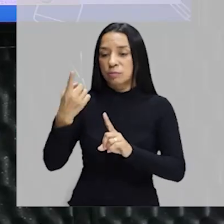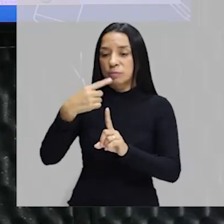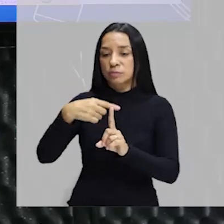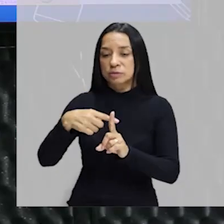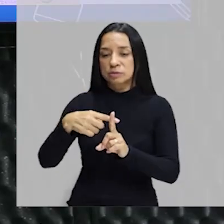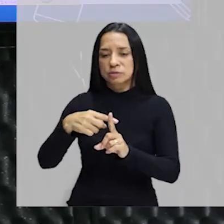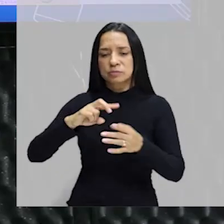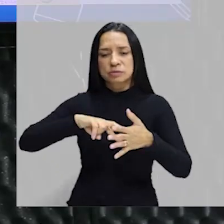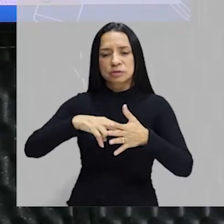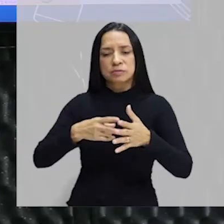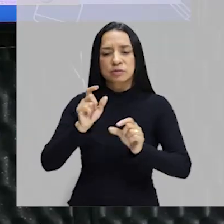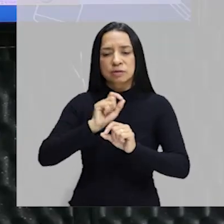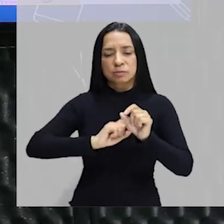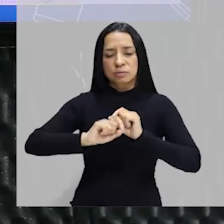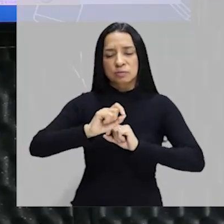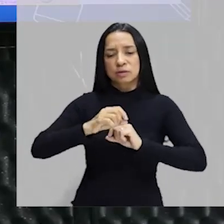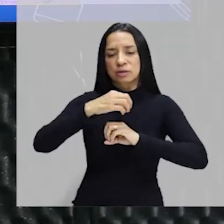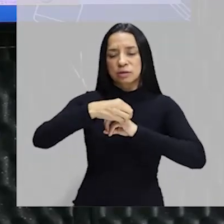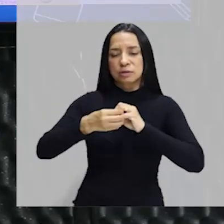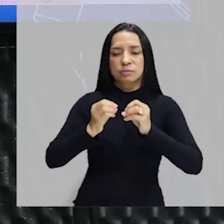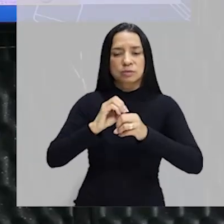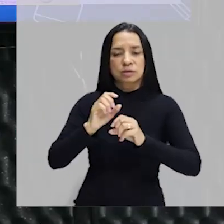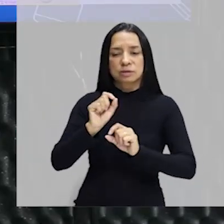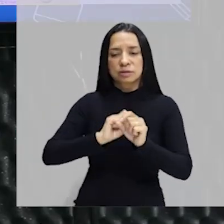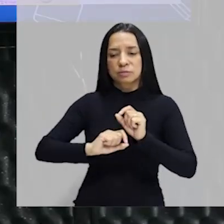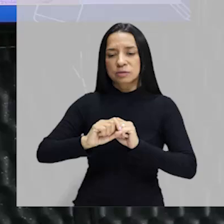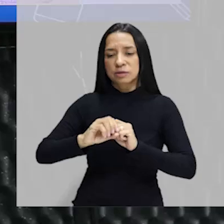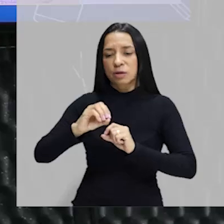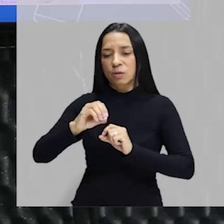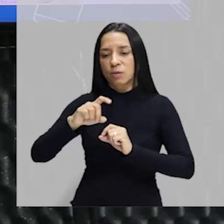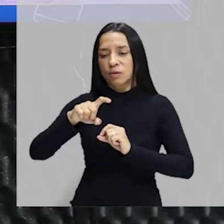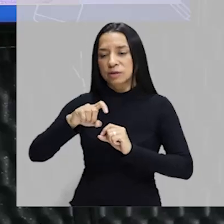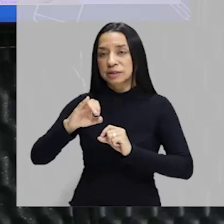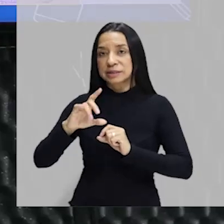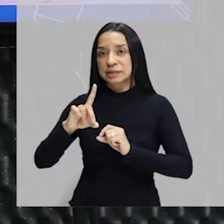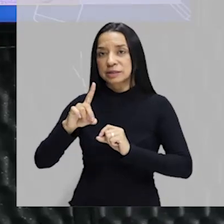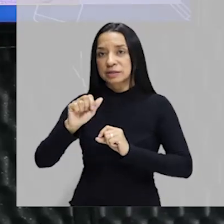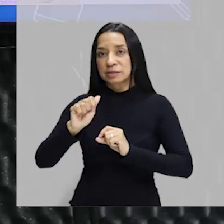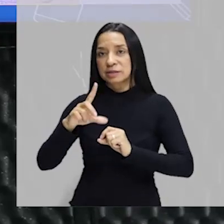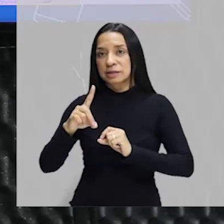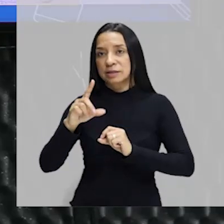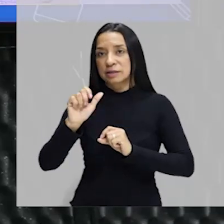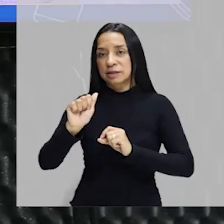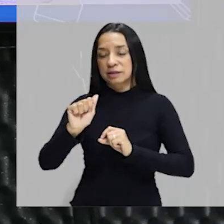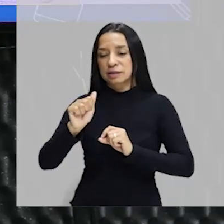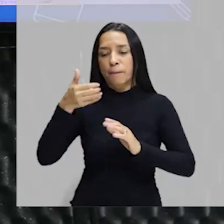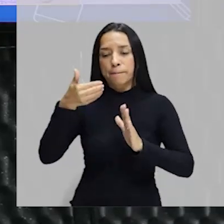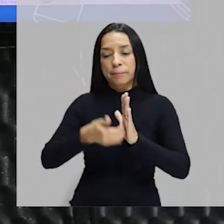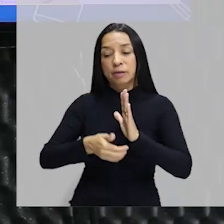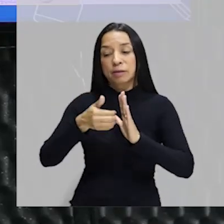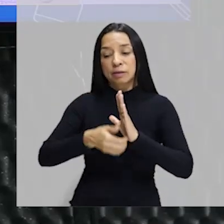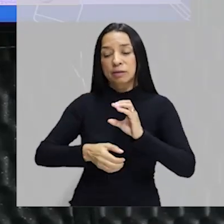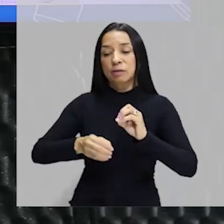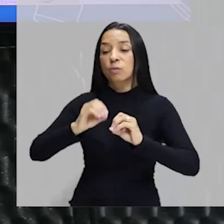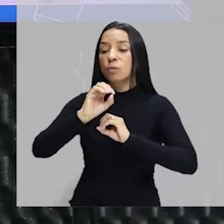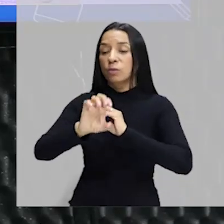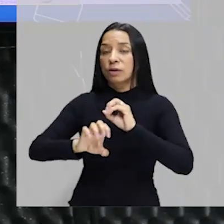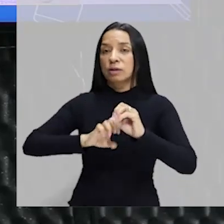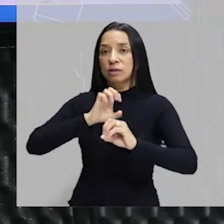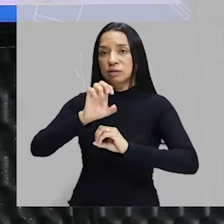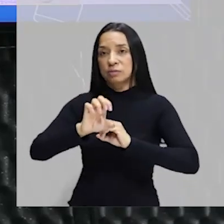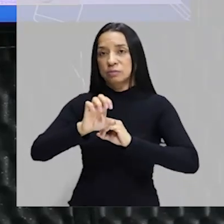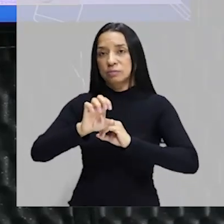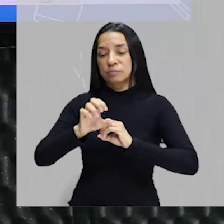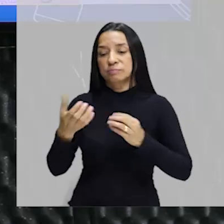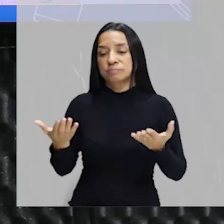Que essa molécula ela está oxidada, ou seja, ela perdeu o elétron, tá?